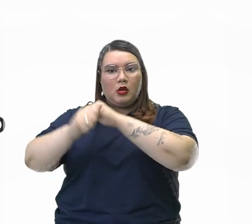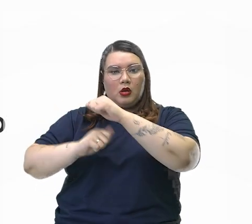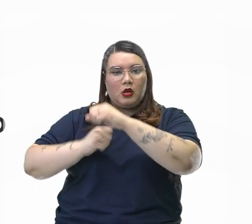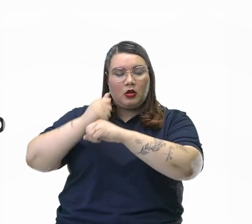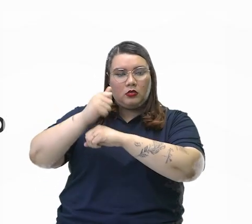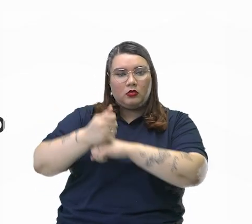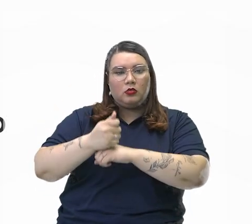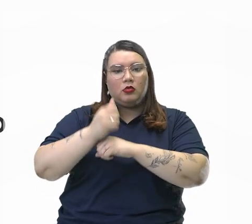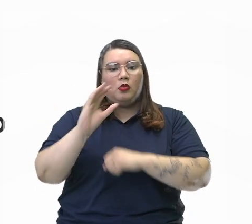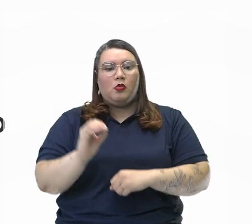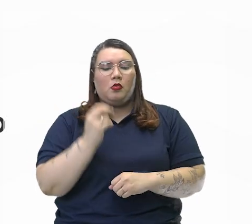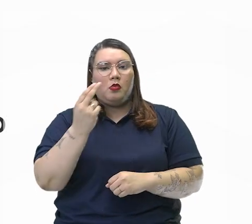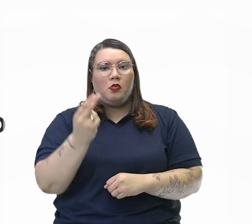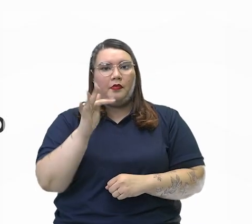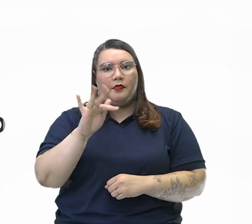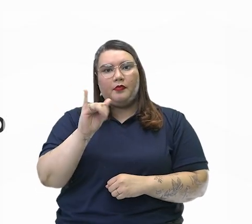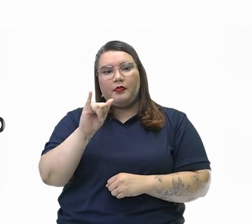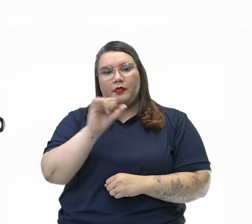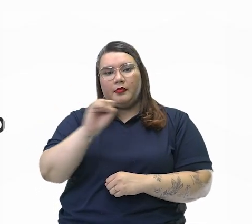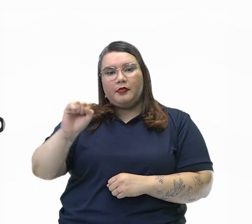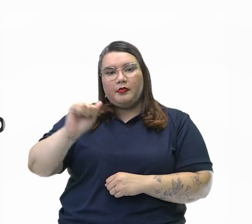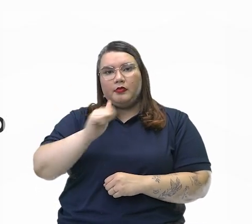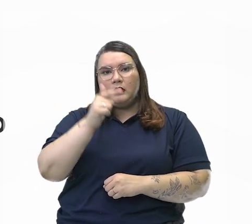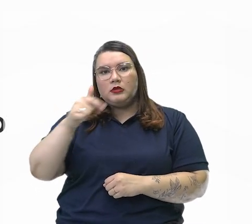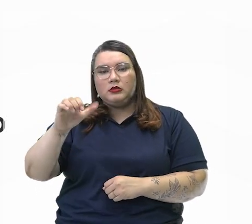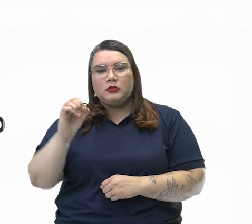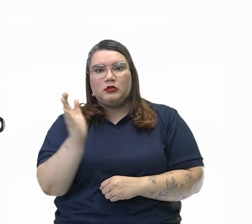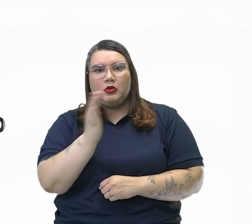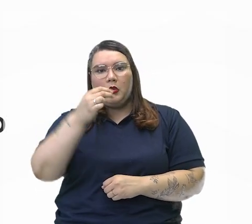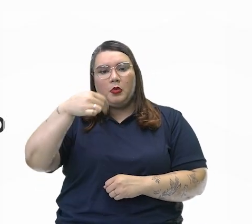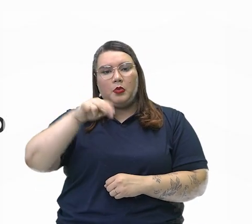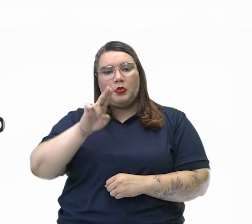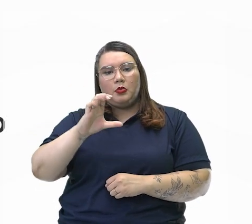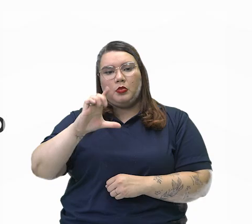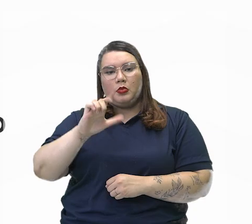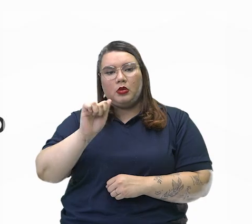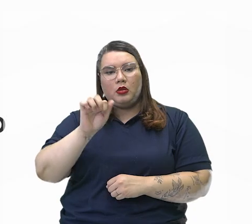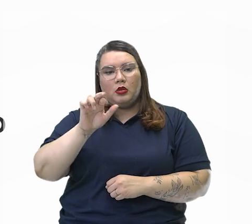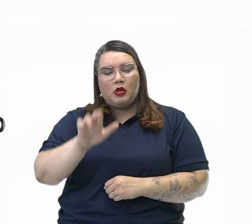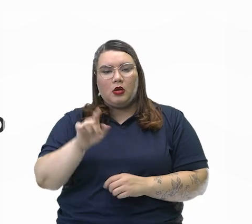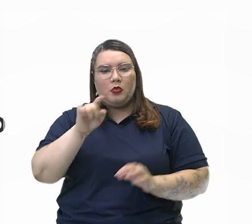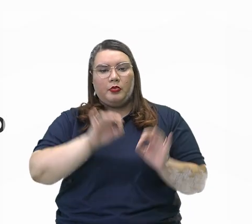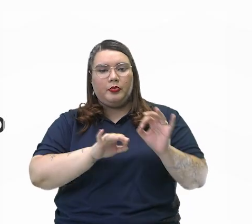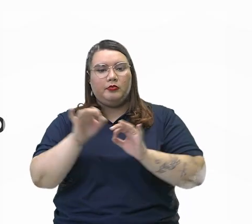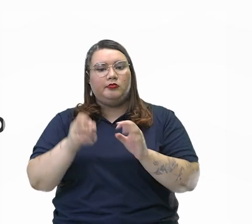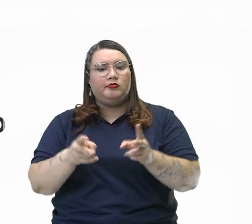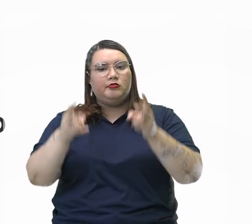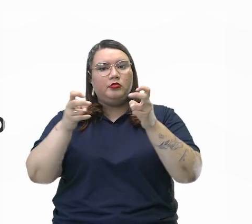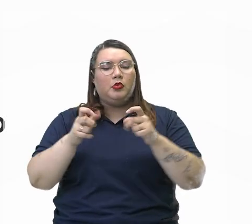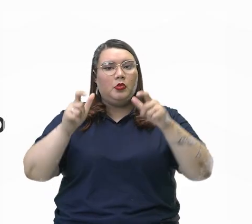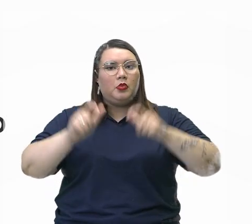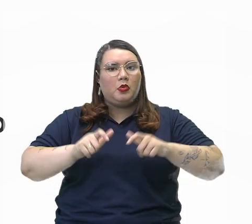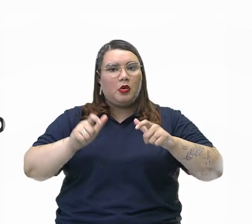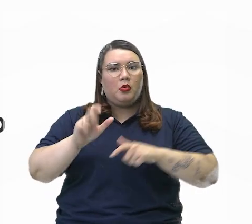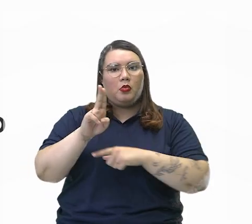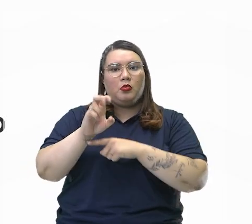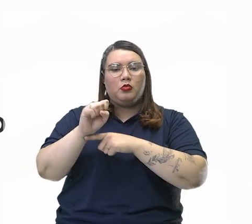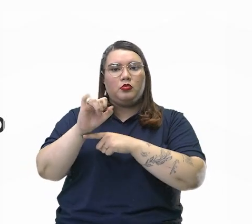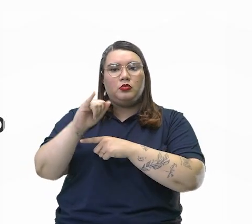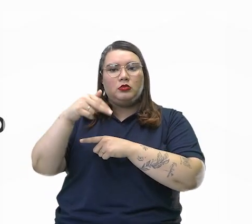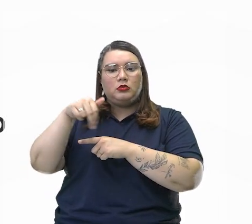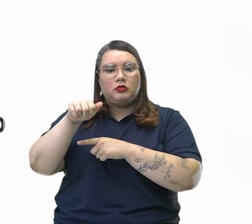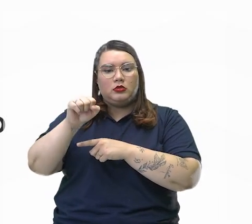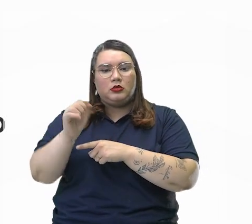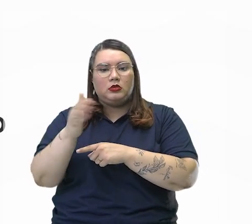átomos ou da fissão nuclear, que é um processo observado em usinas